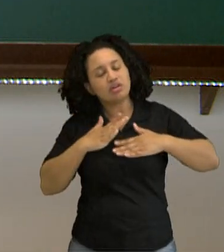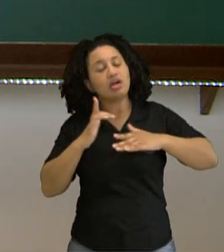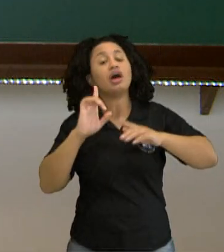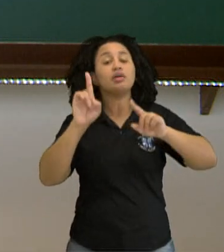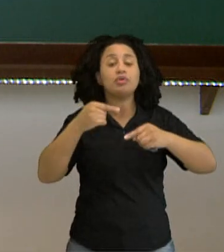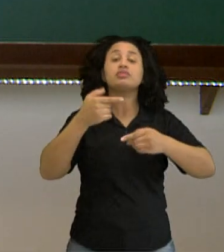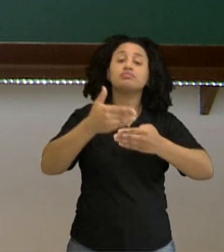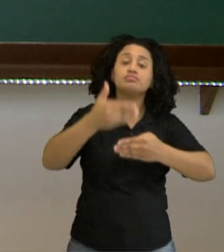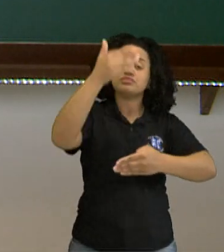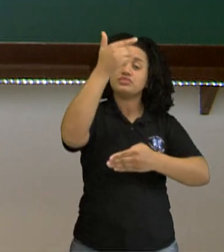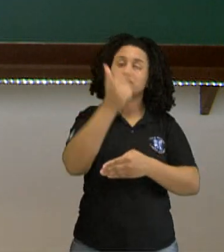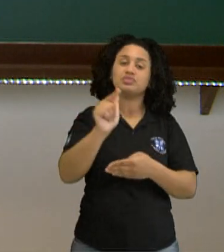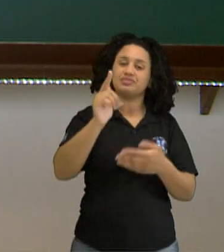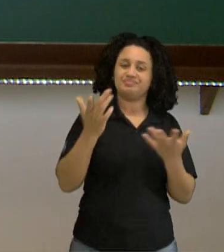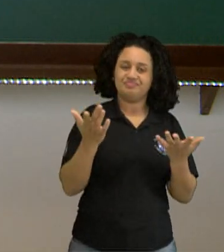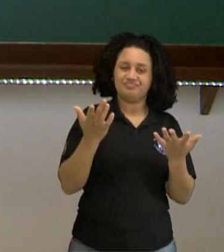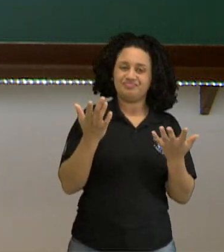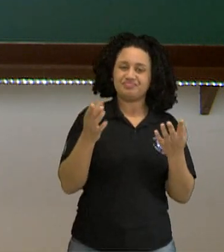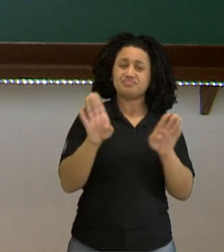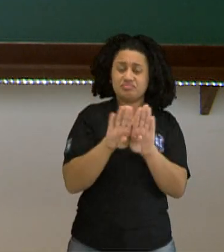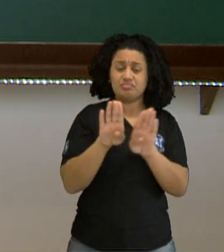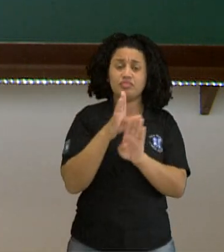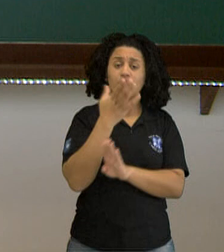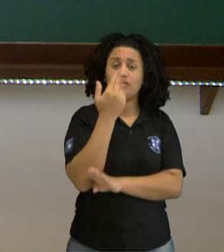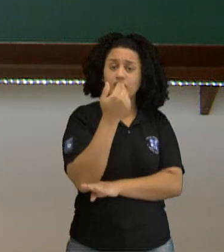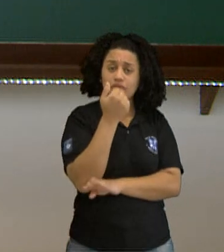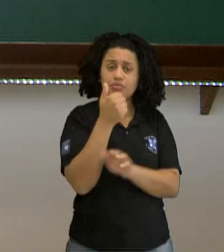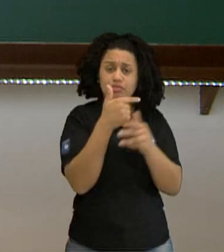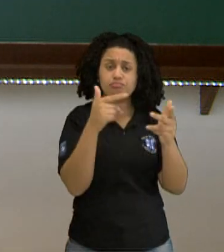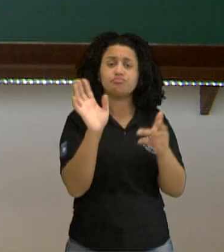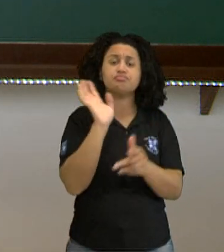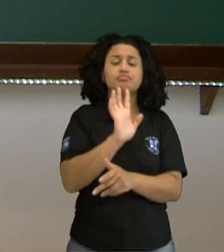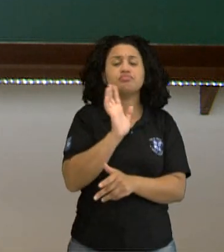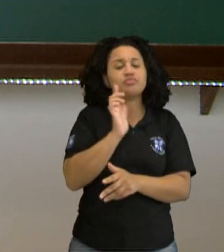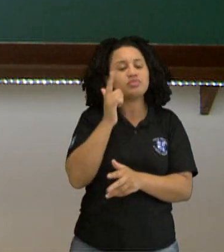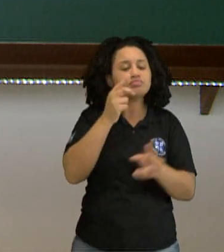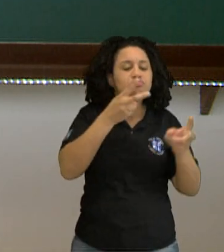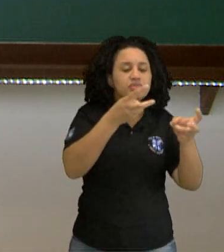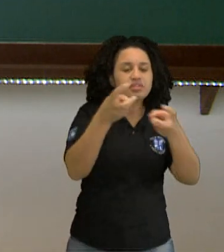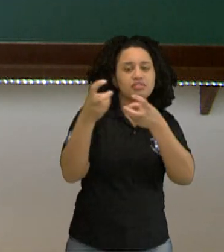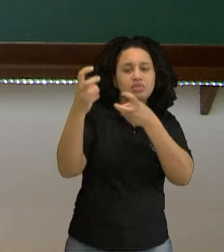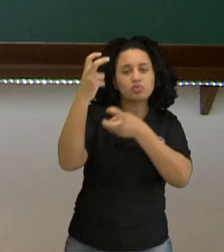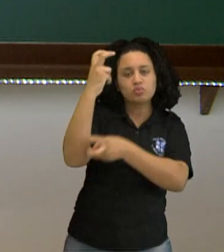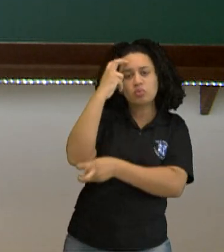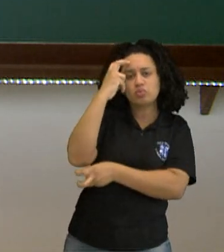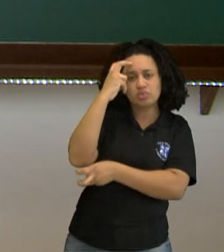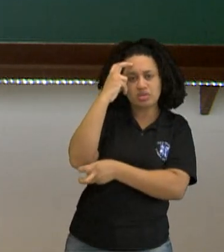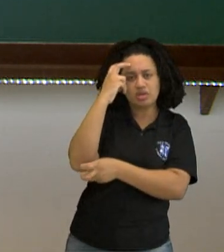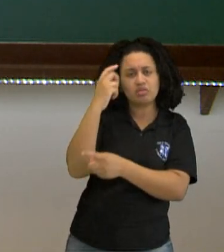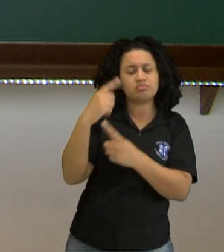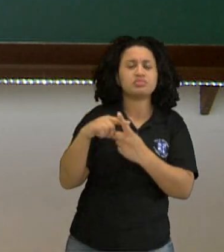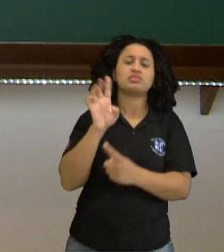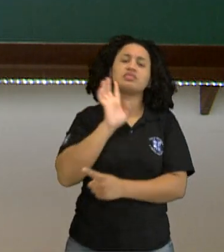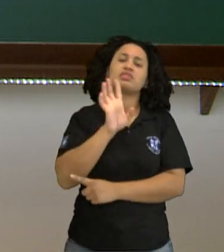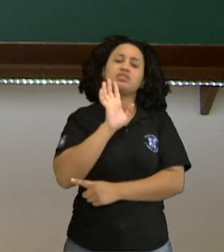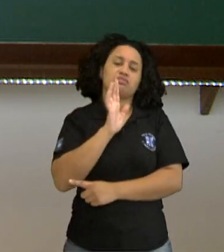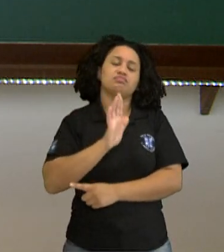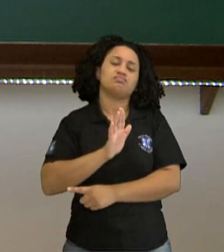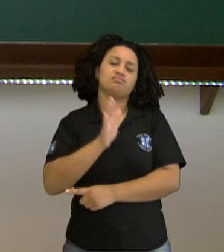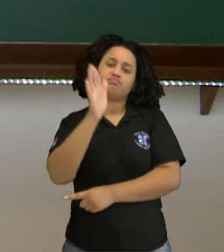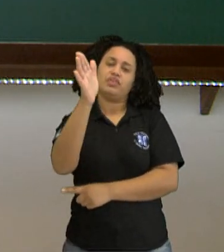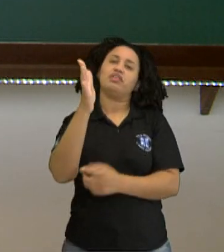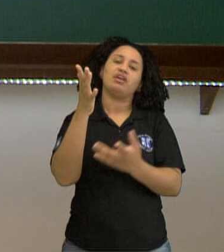culturas. A alimentação, né, pessoal? A alimentação é uma coisa muito bacana de você enxergar culturalmente. É bacana quando você vai